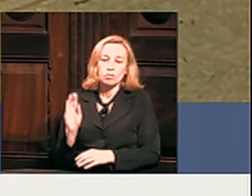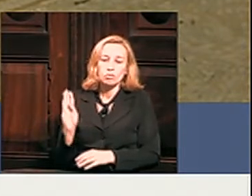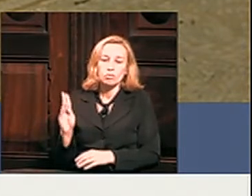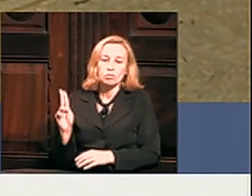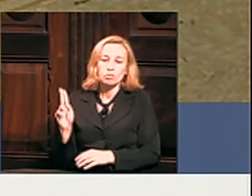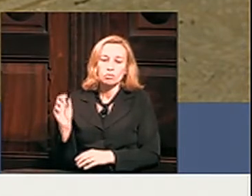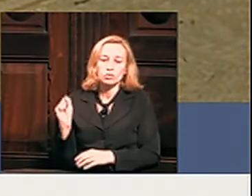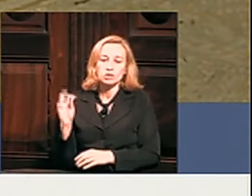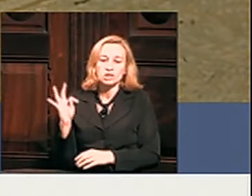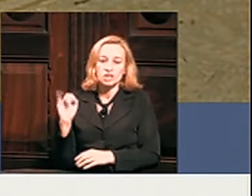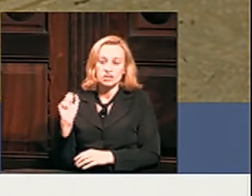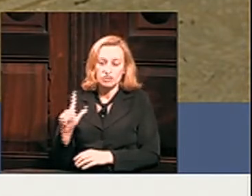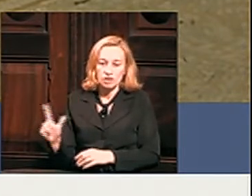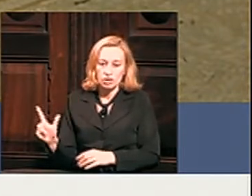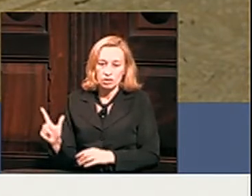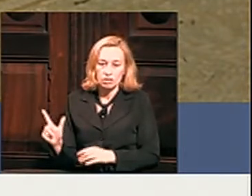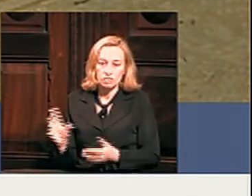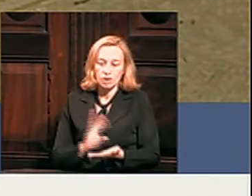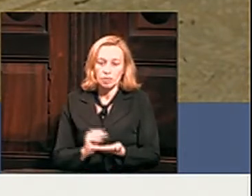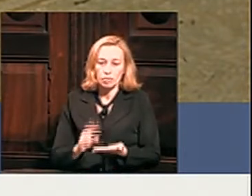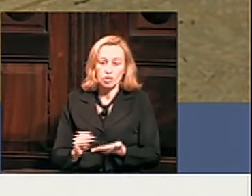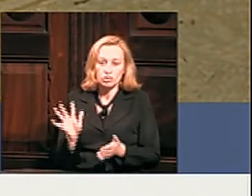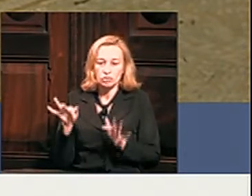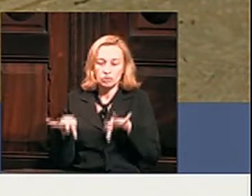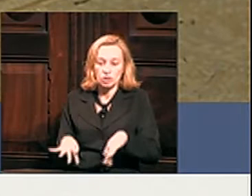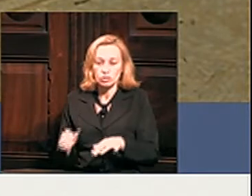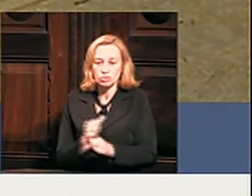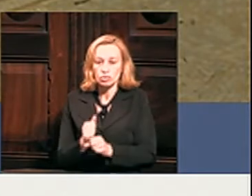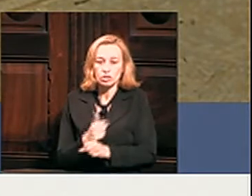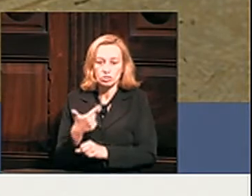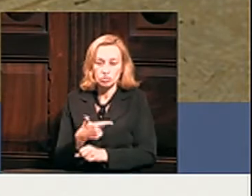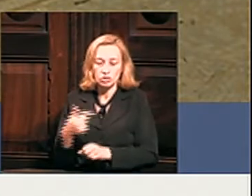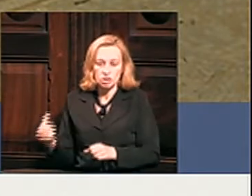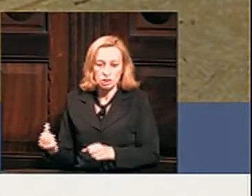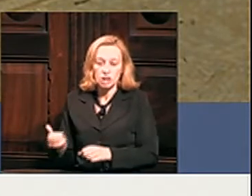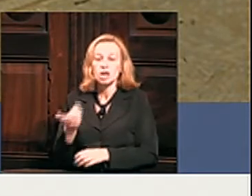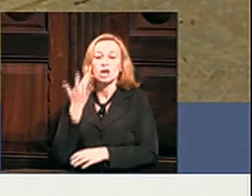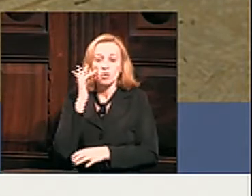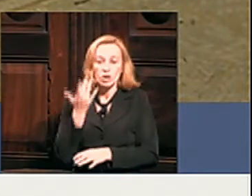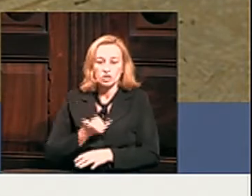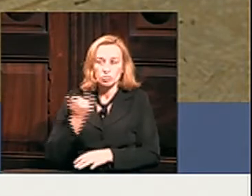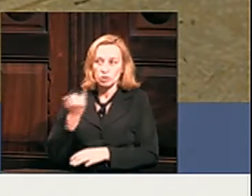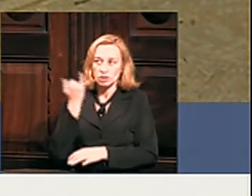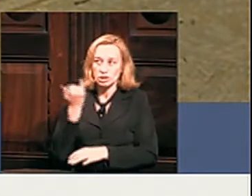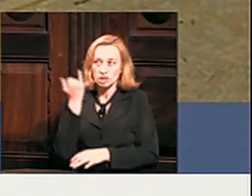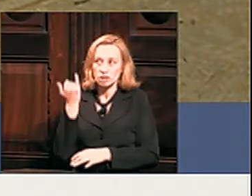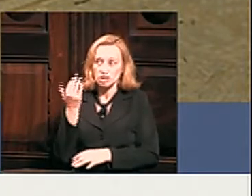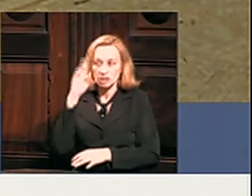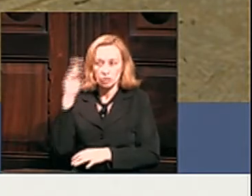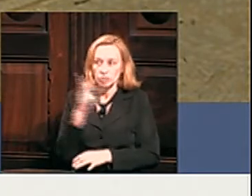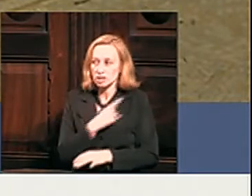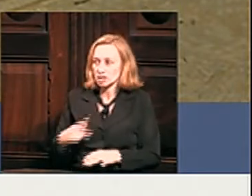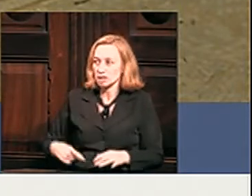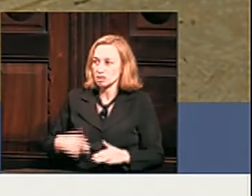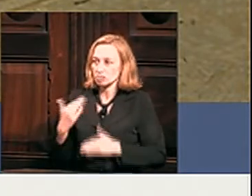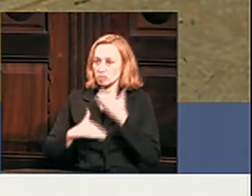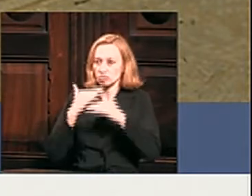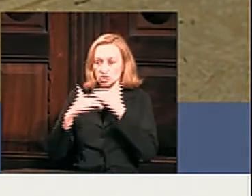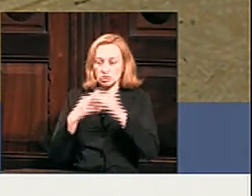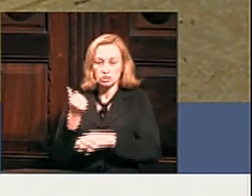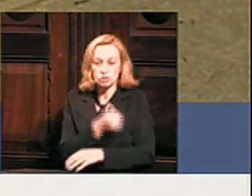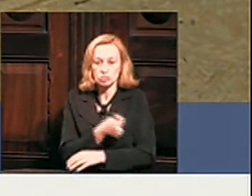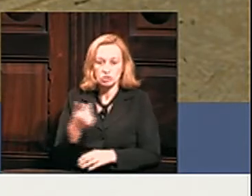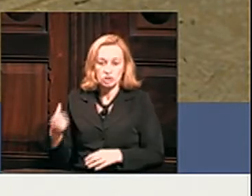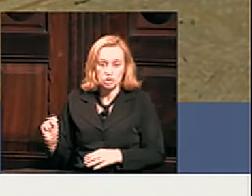nessa casa ao final do ano de 2016. Acho importante, senhor presidente, destacar o avanço que tivemos hoje. O Rio